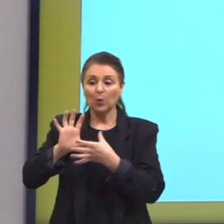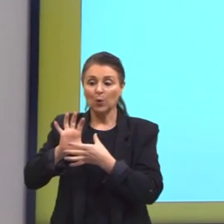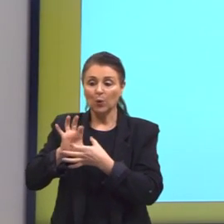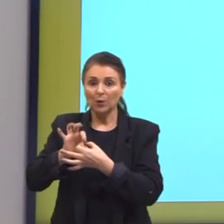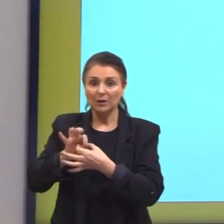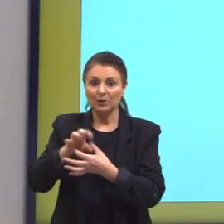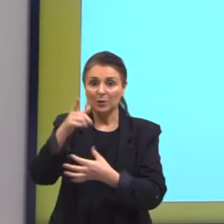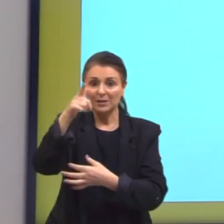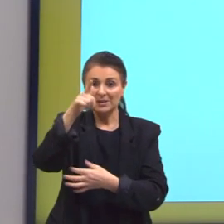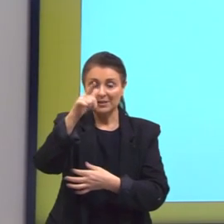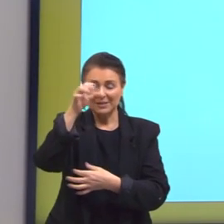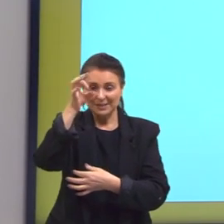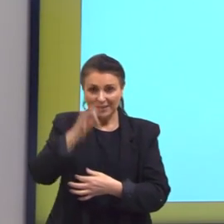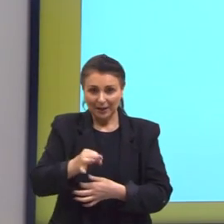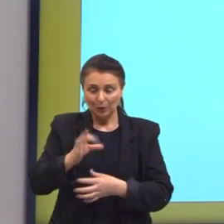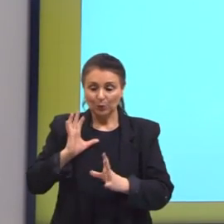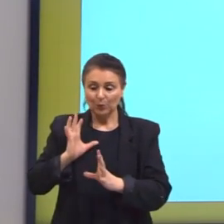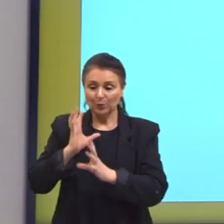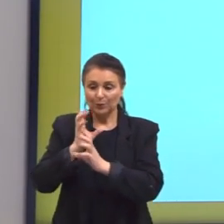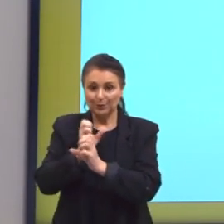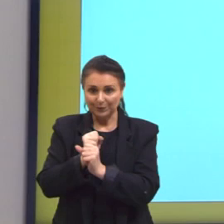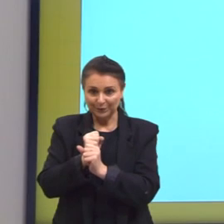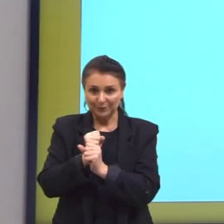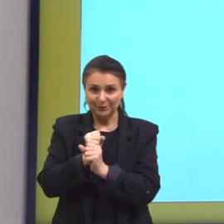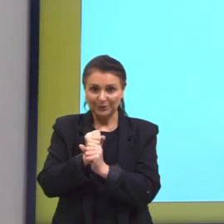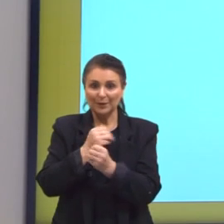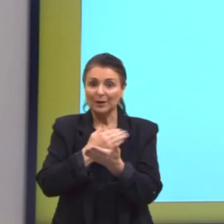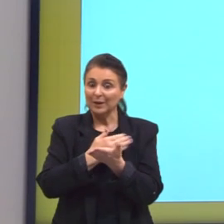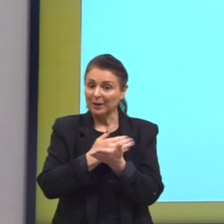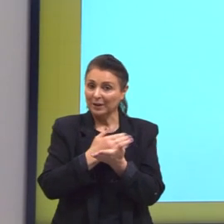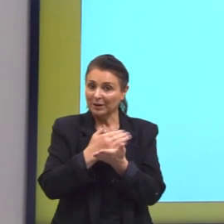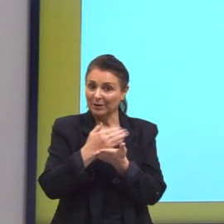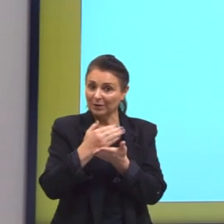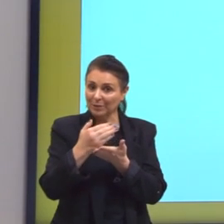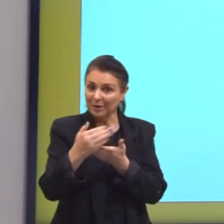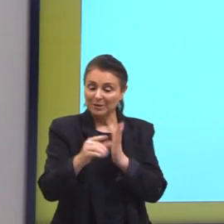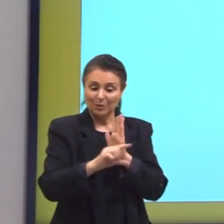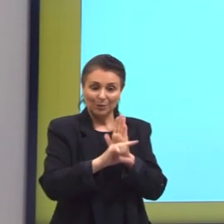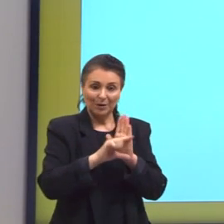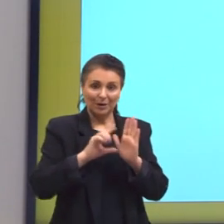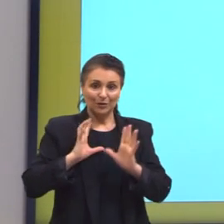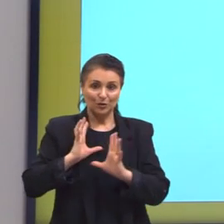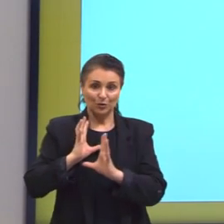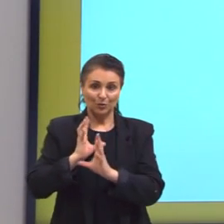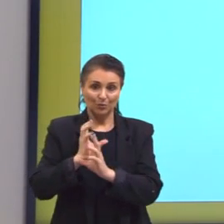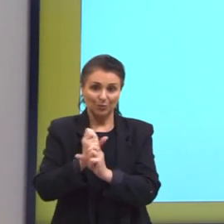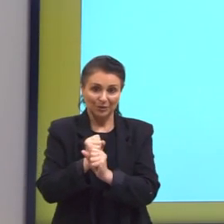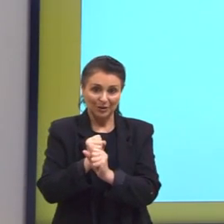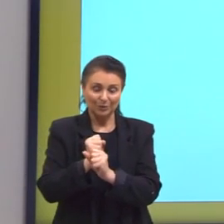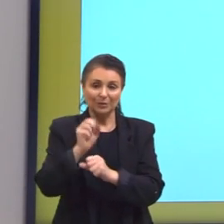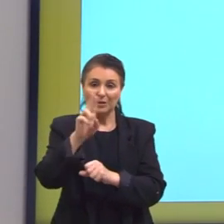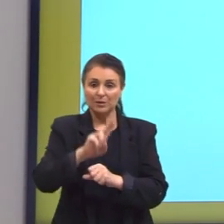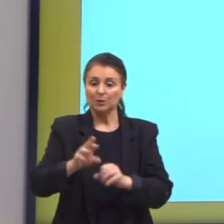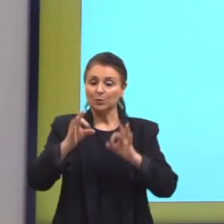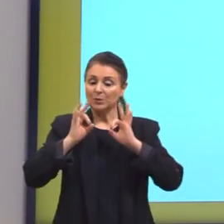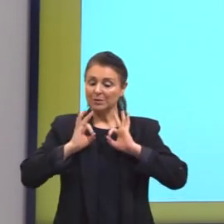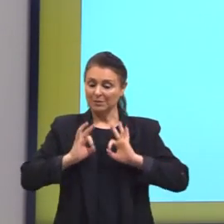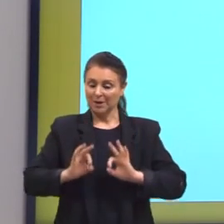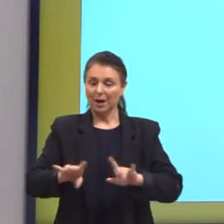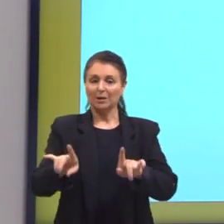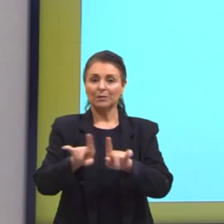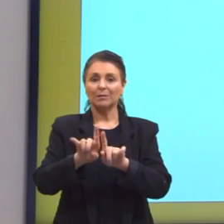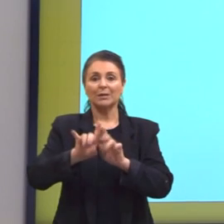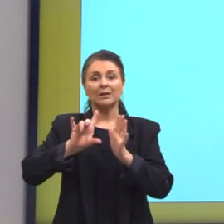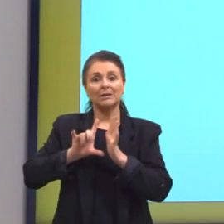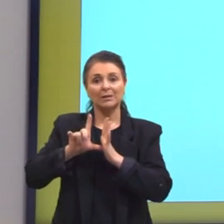adequado da conclusão né então o portanto que inicia esse parágrafo de conclusão ele tá sendo usado adequadamente e